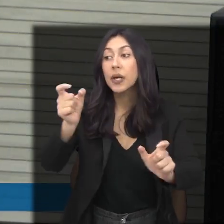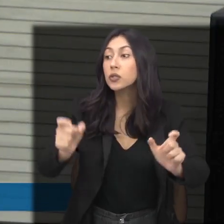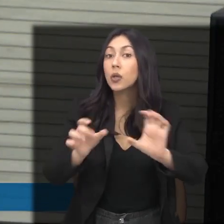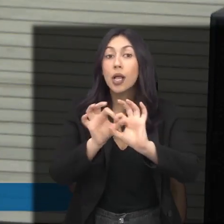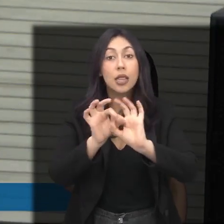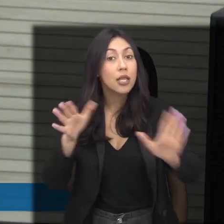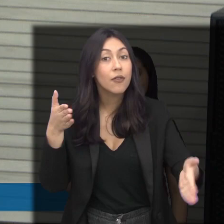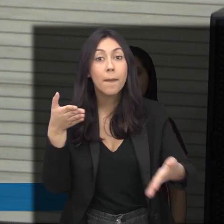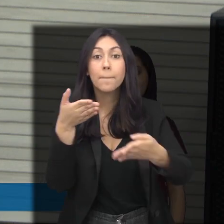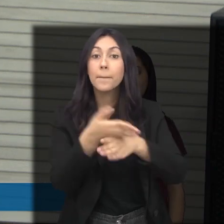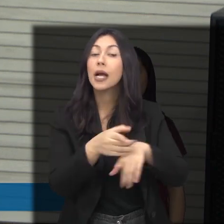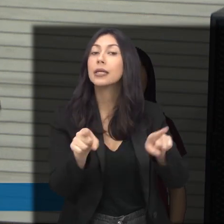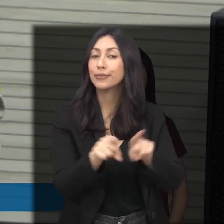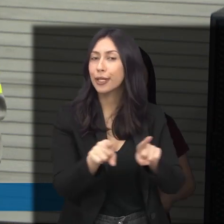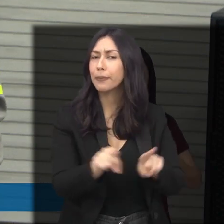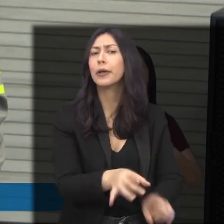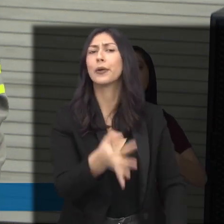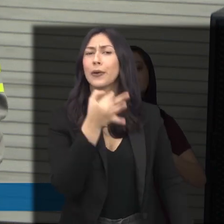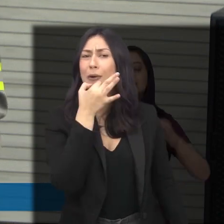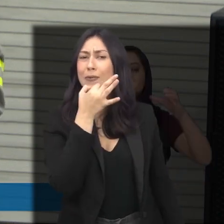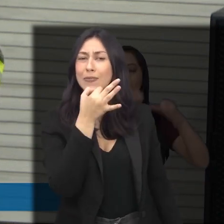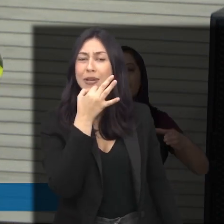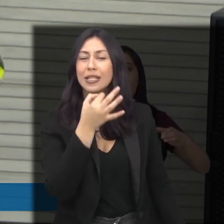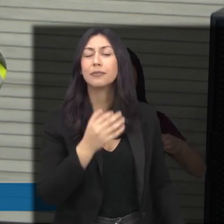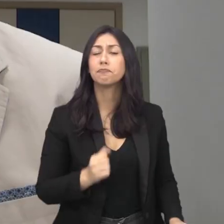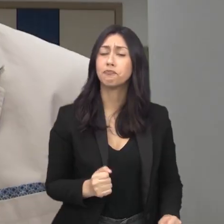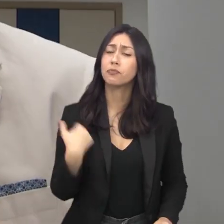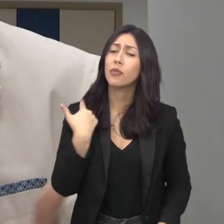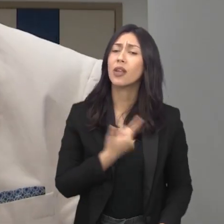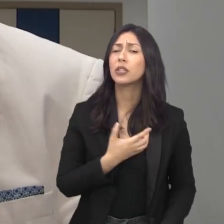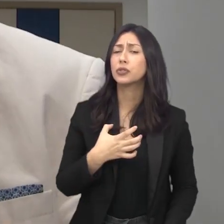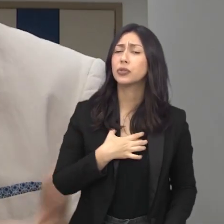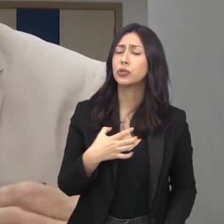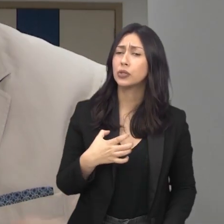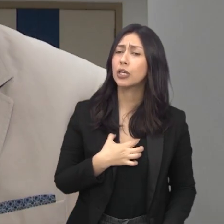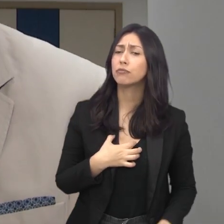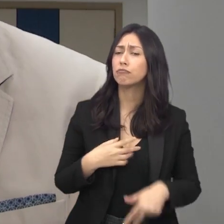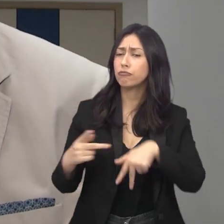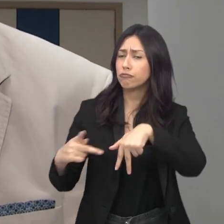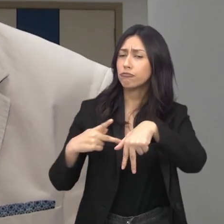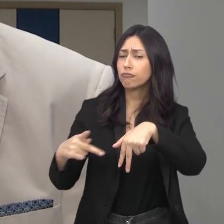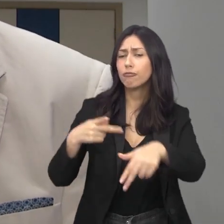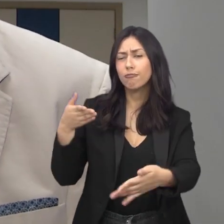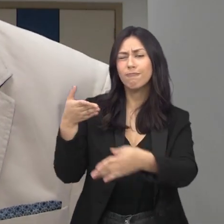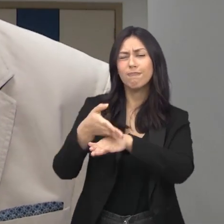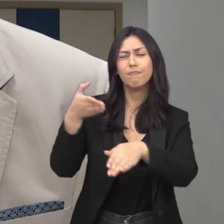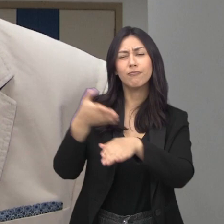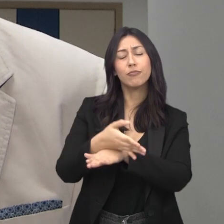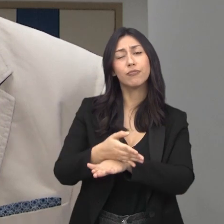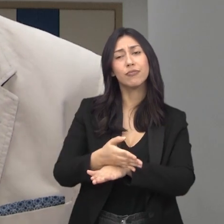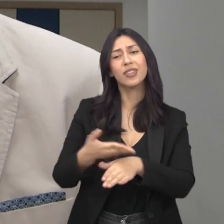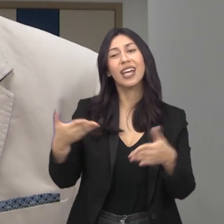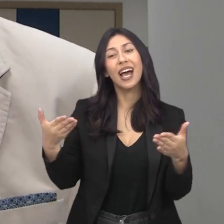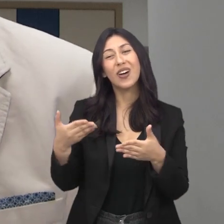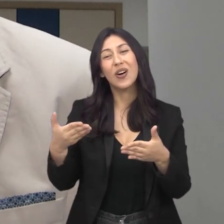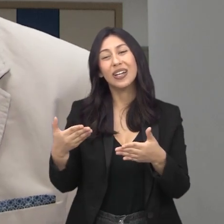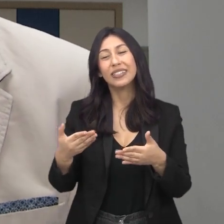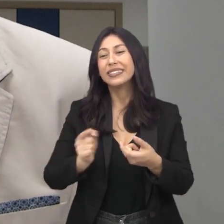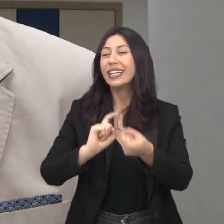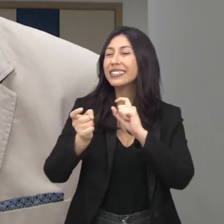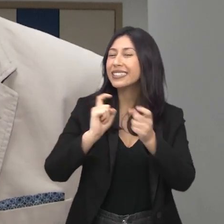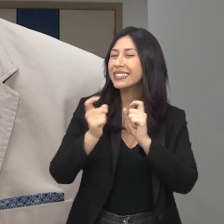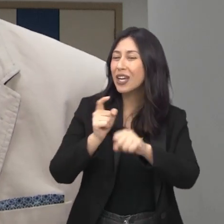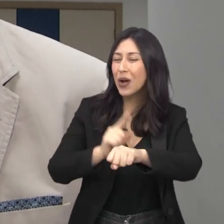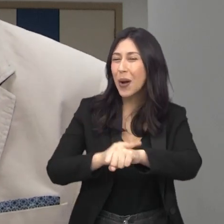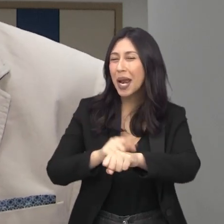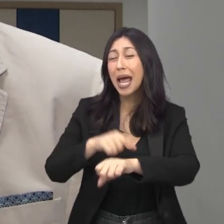pode participar e, inclusive, se manifestar. A gente sente que o cidadão joseense é participativo. Agora mudou para o final de